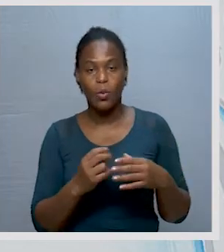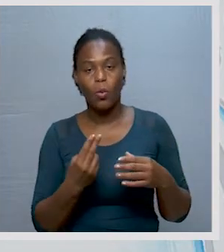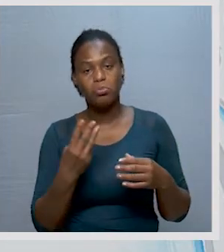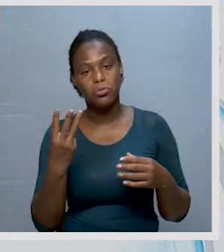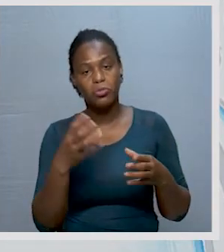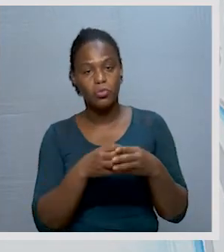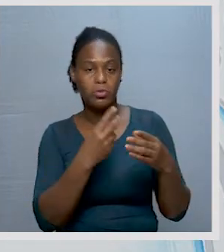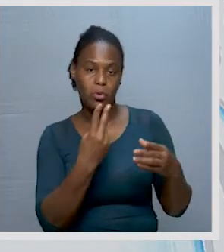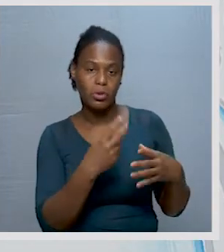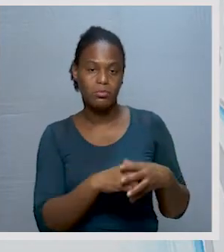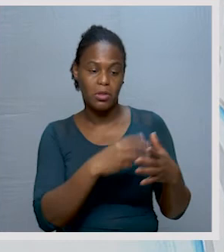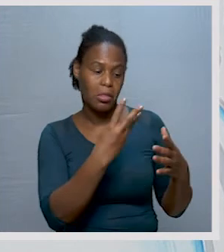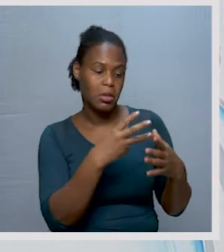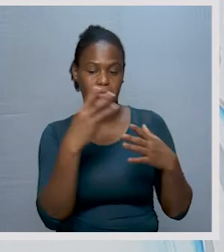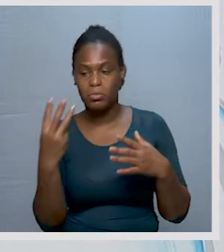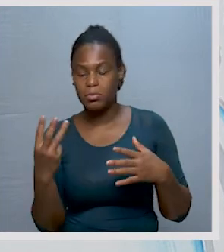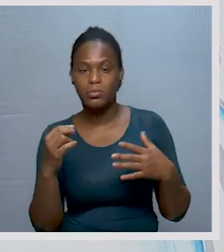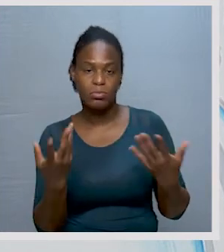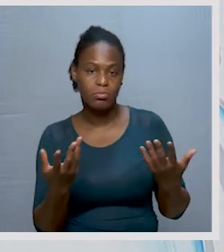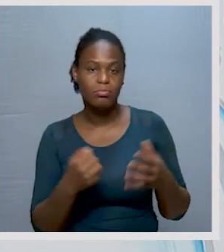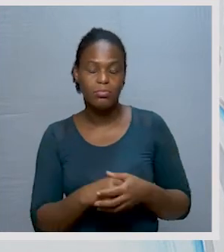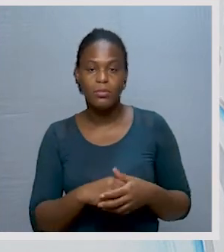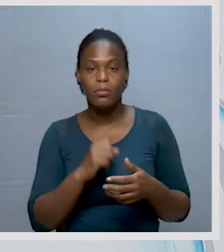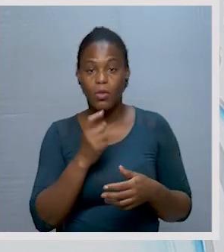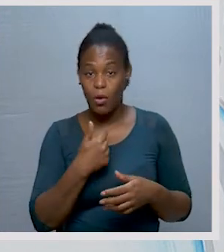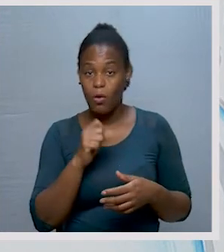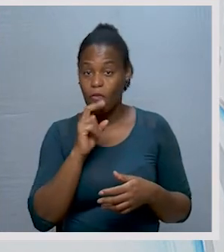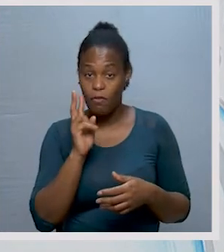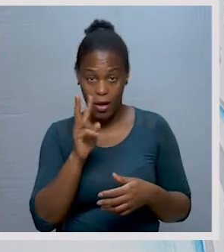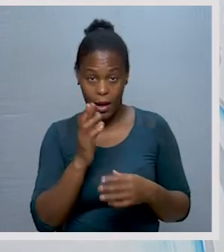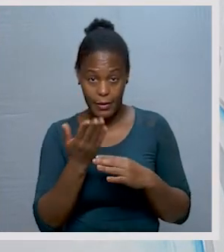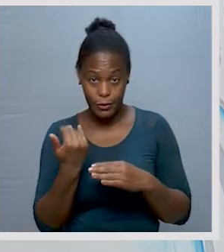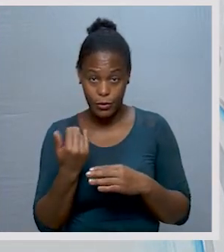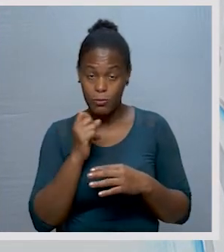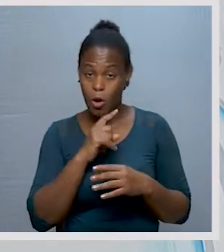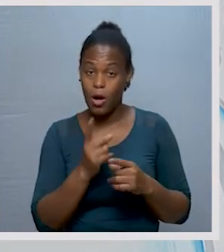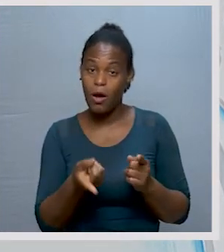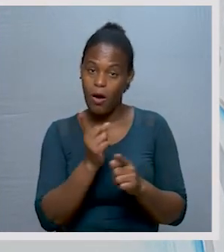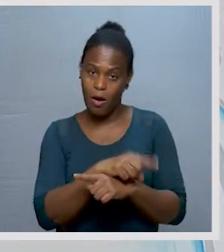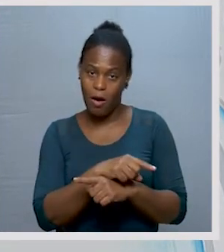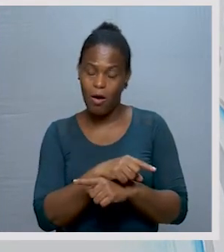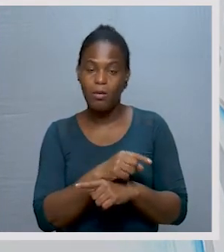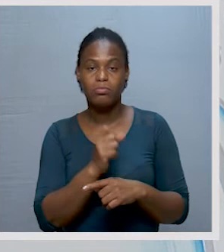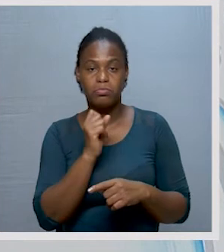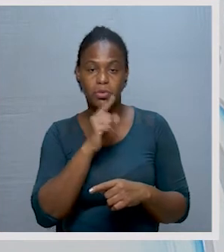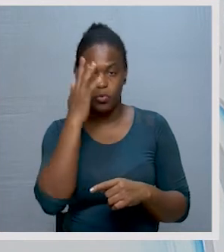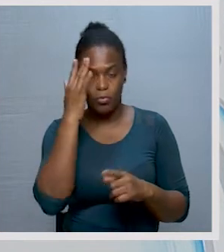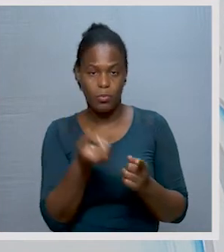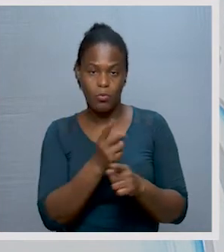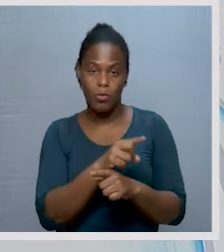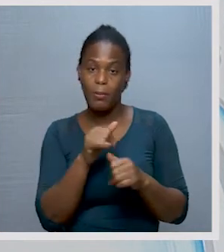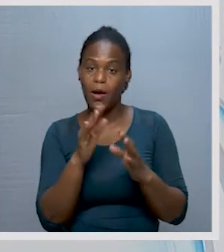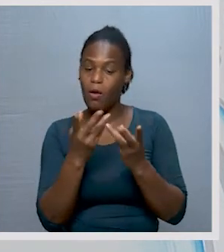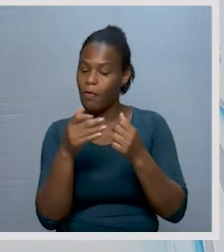3 grupos de 2. Porque nós vimos anteriormente que nós podemos alterar a ordem dos